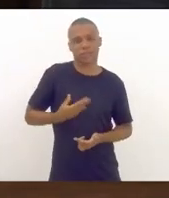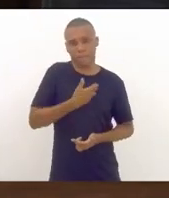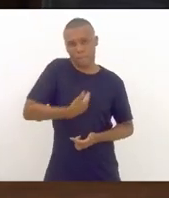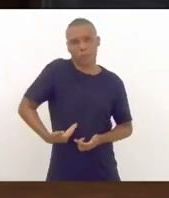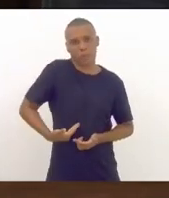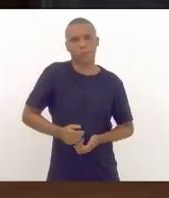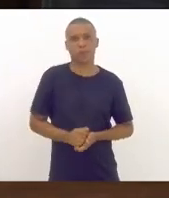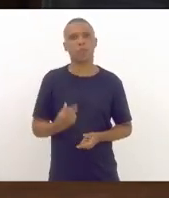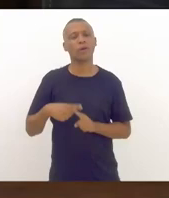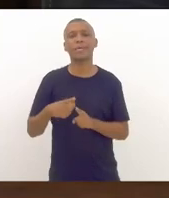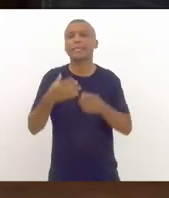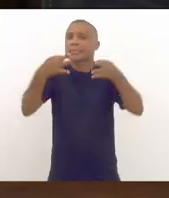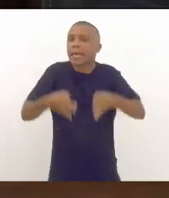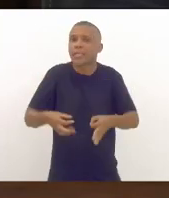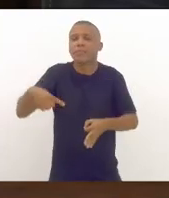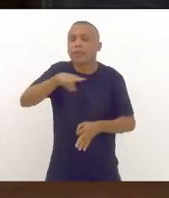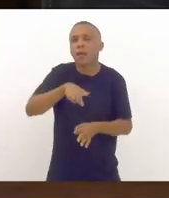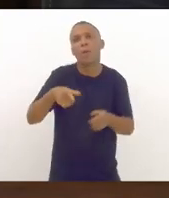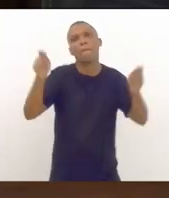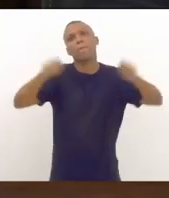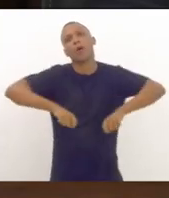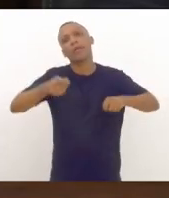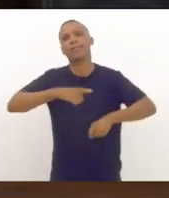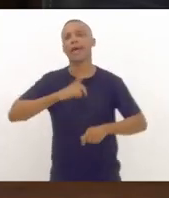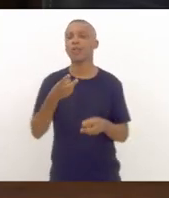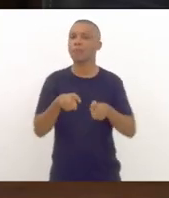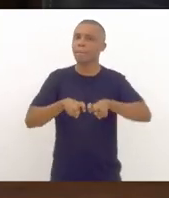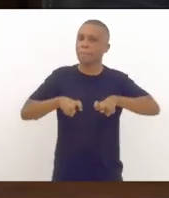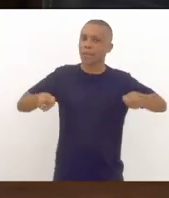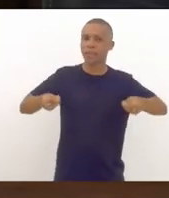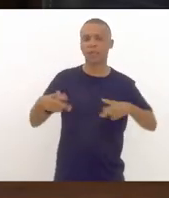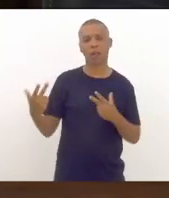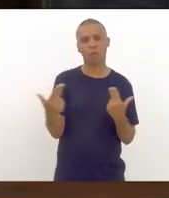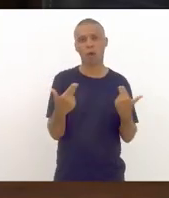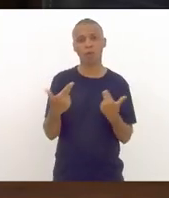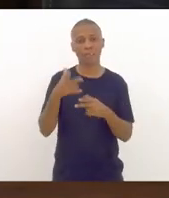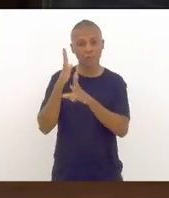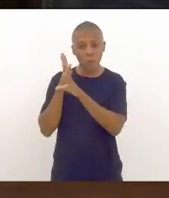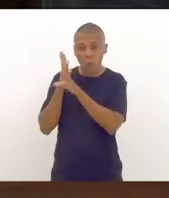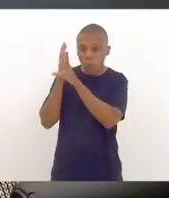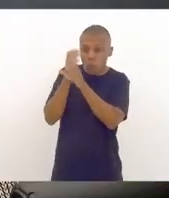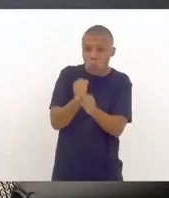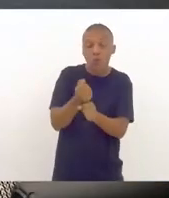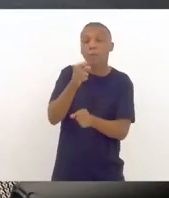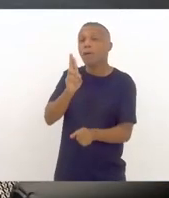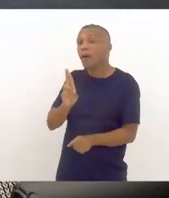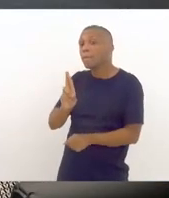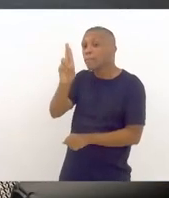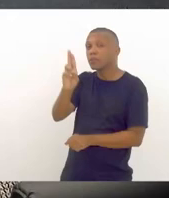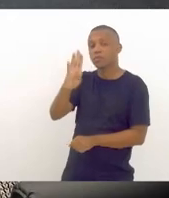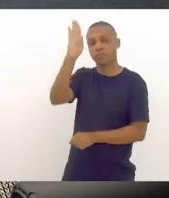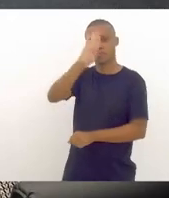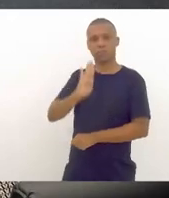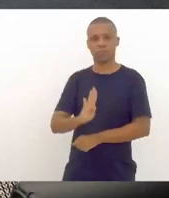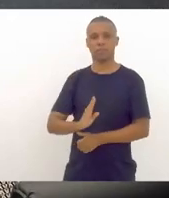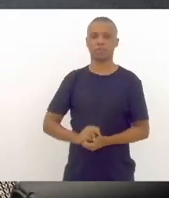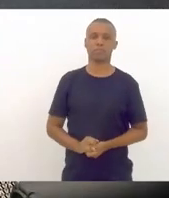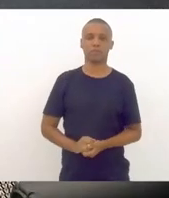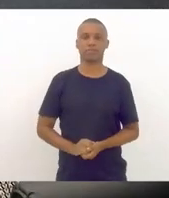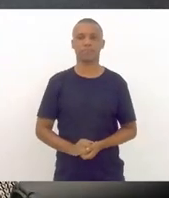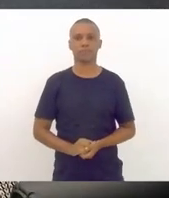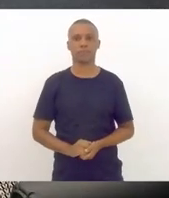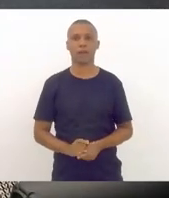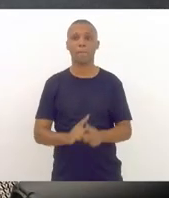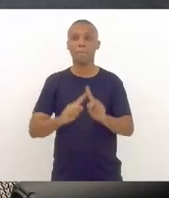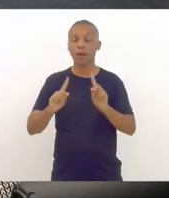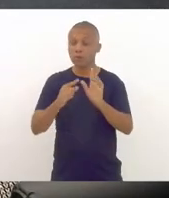você certamente poderia estar numa mesa como essa pela sua trajetória como embaixador desse país. Mas o que